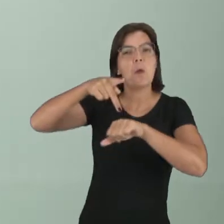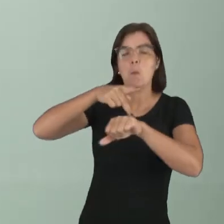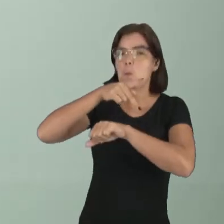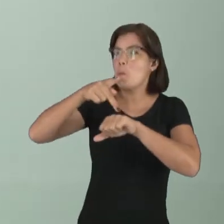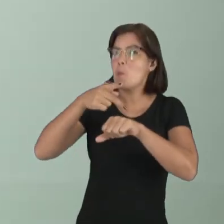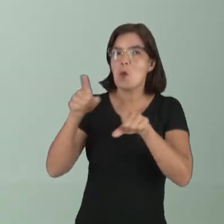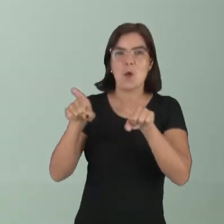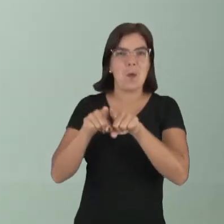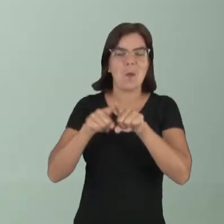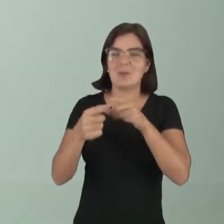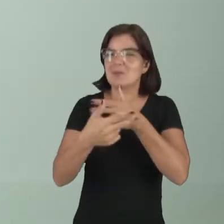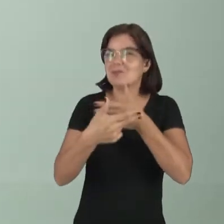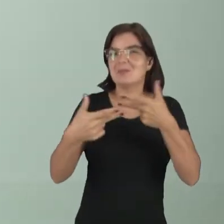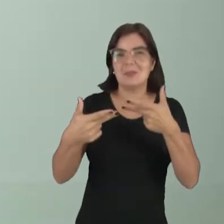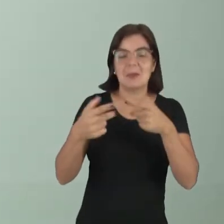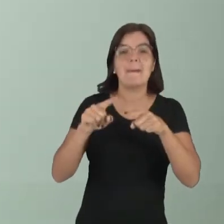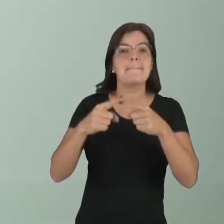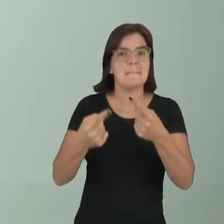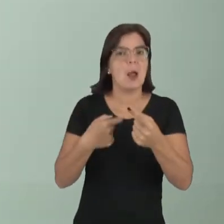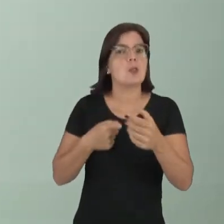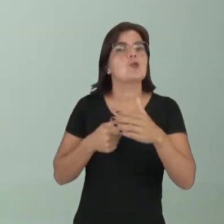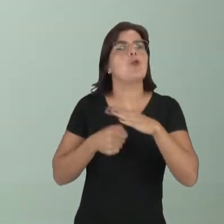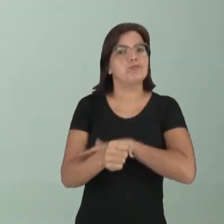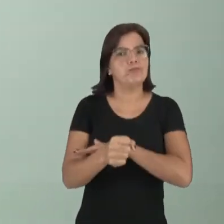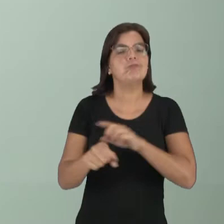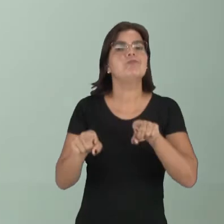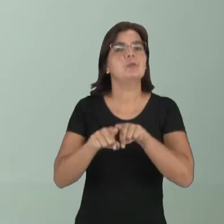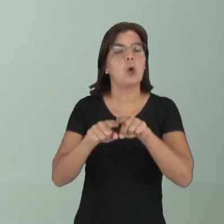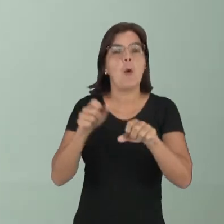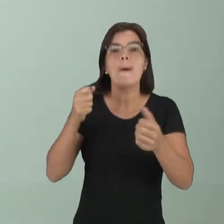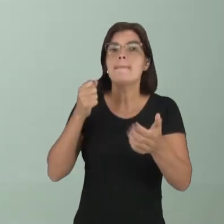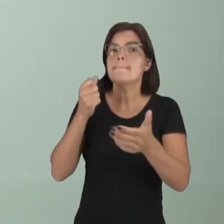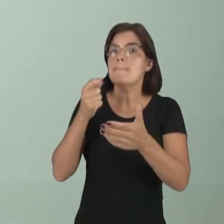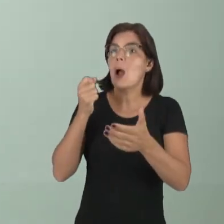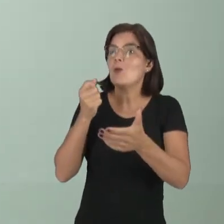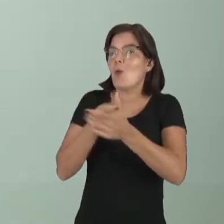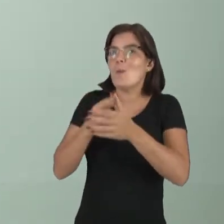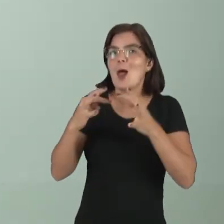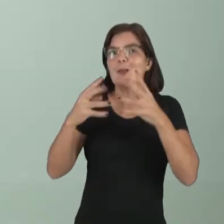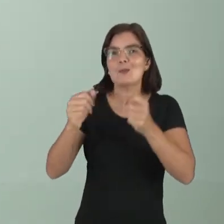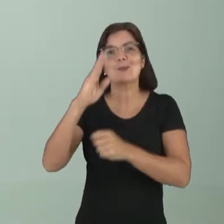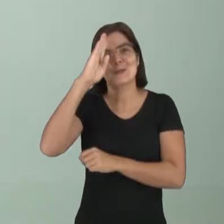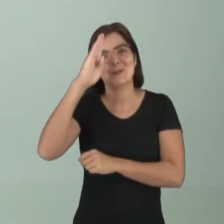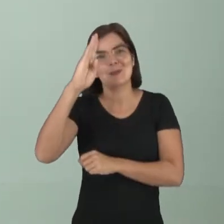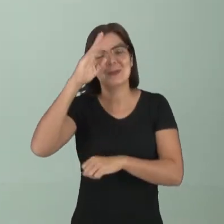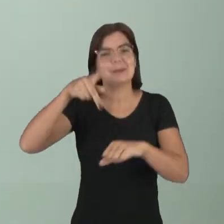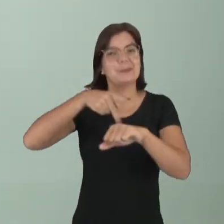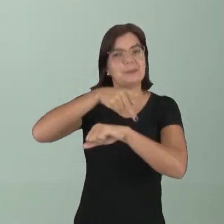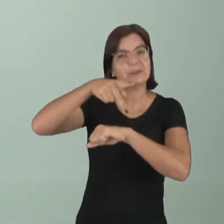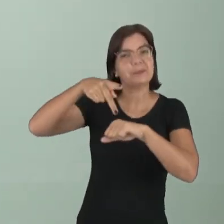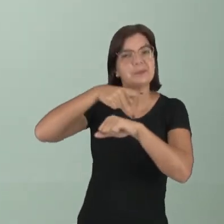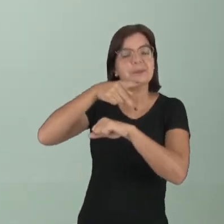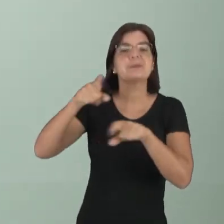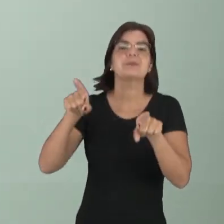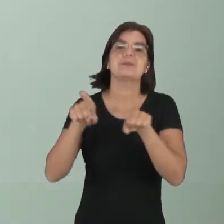não têm muita coisa e são obrigados a importar tudo que precisam, principalmente os países que